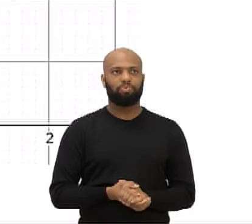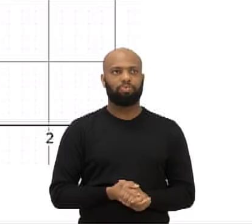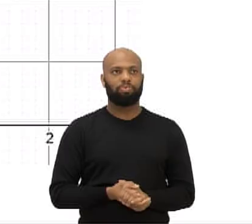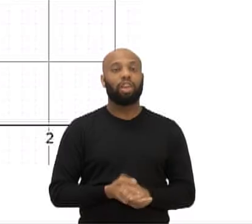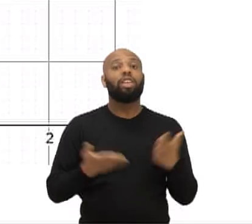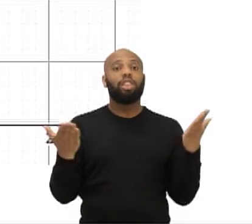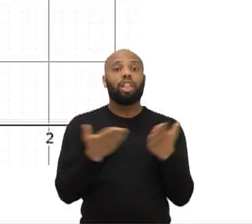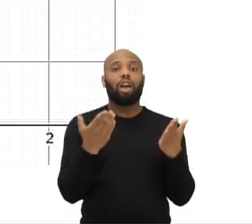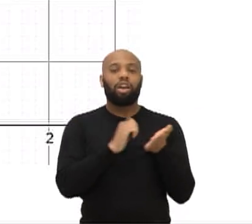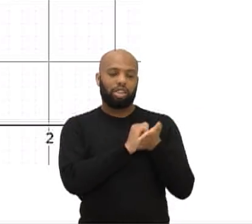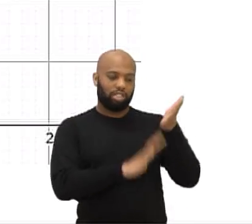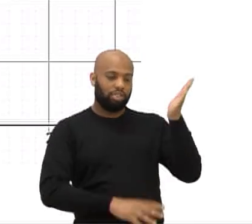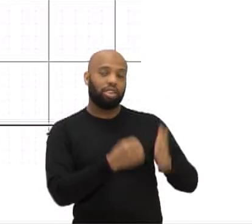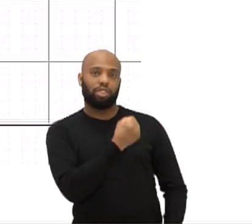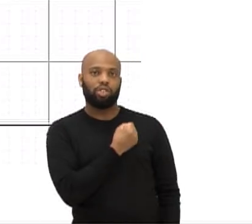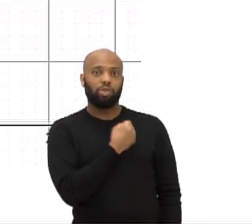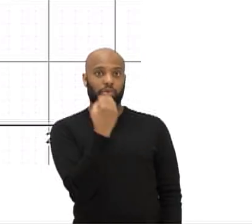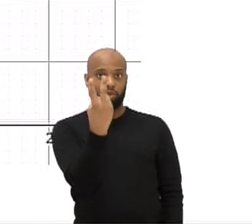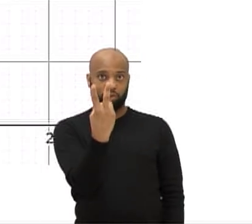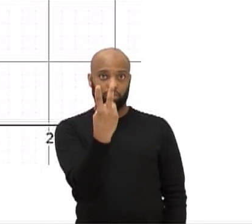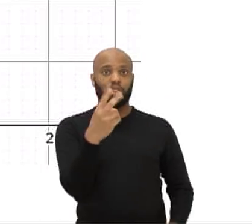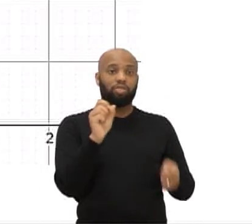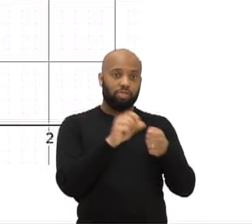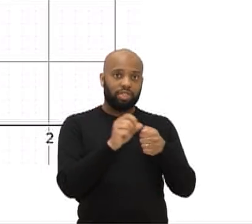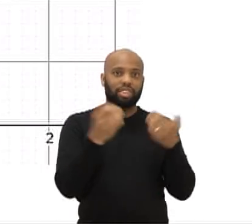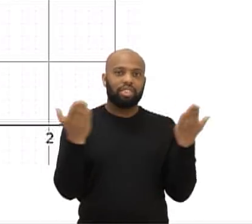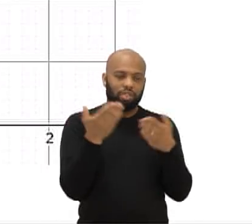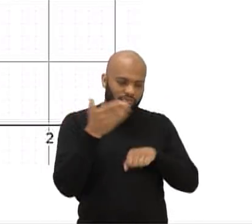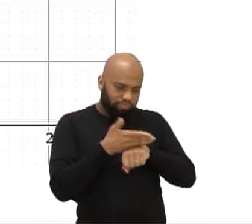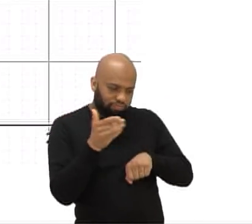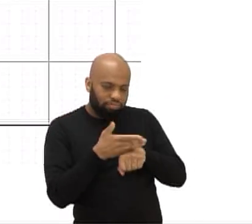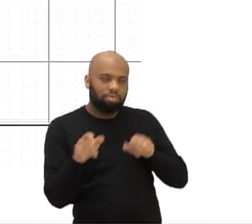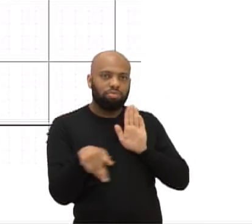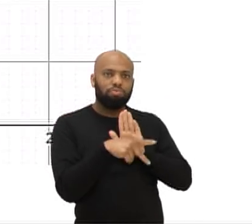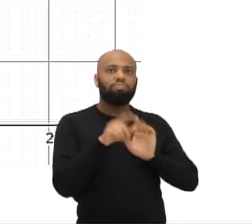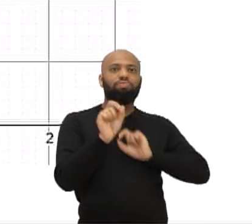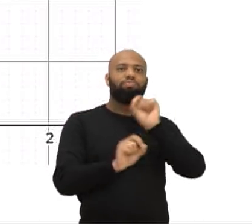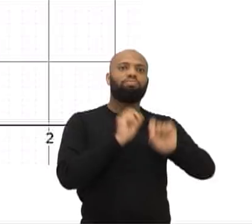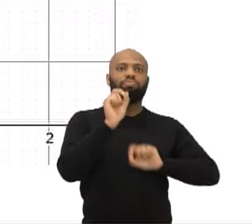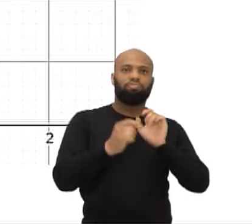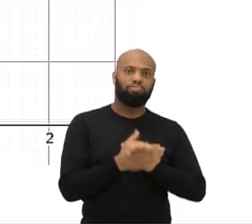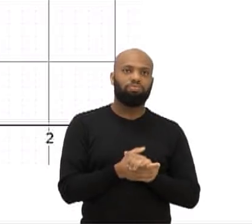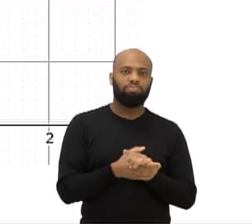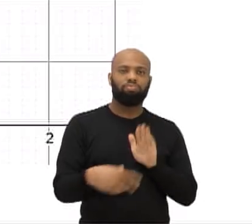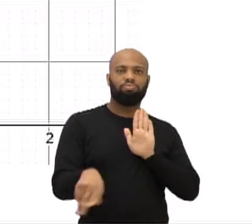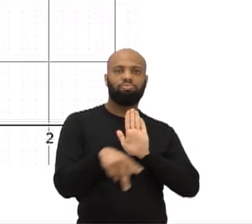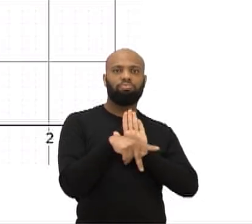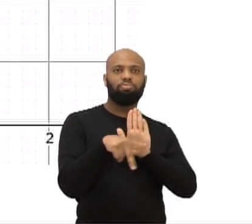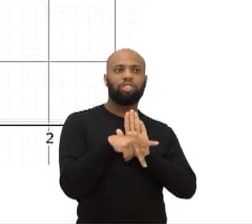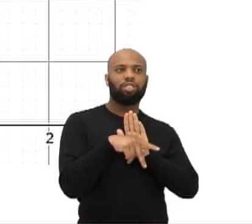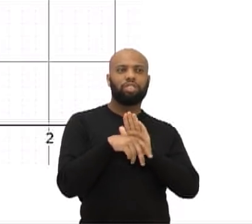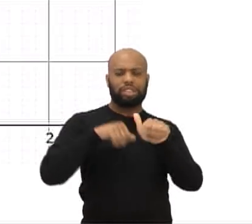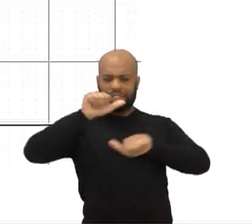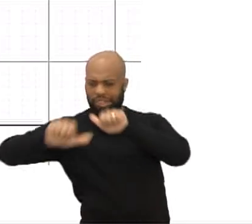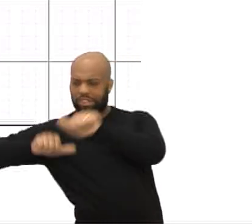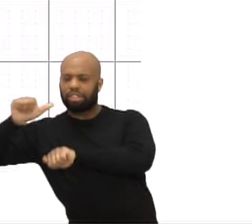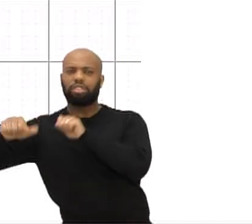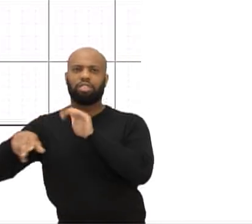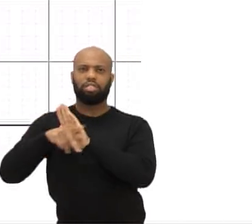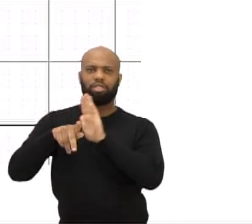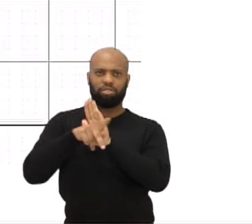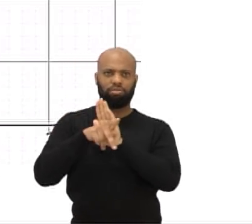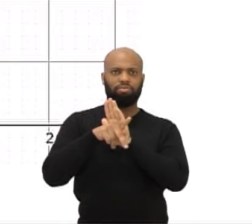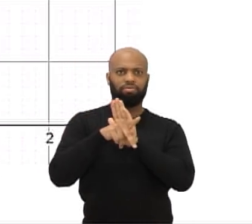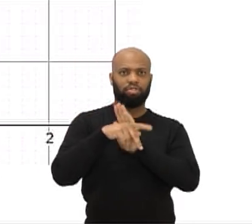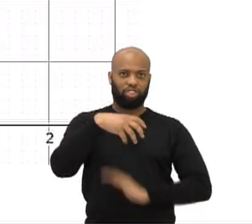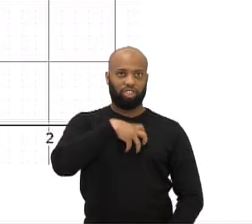Nesse exercício 2, vamos colocar ali em prática a questão da transformação do reflexo. Usando